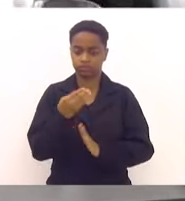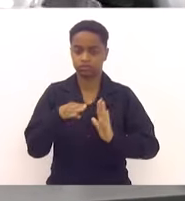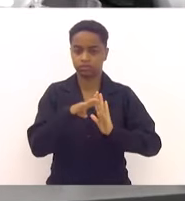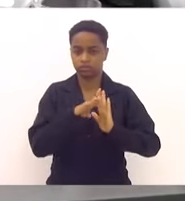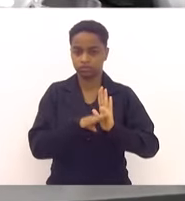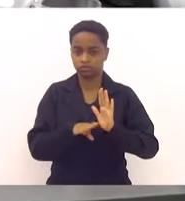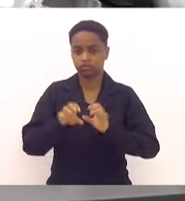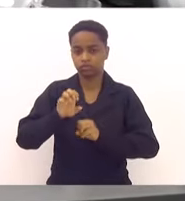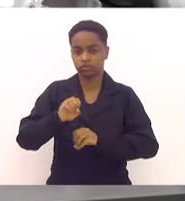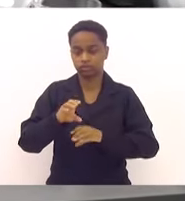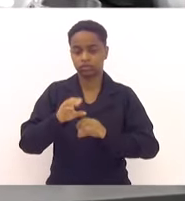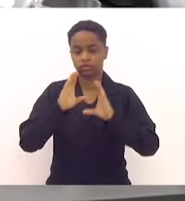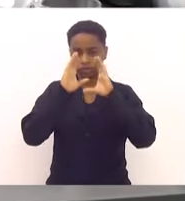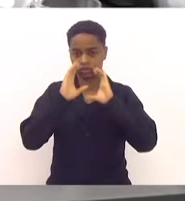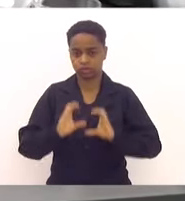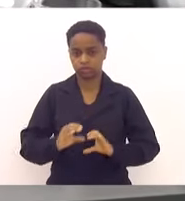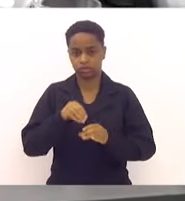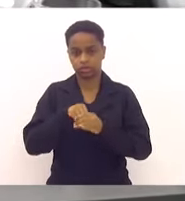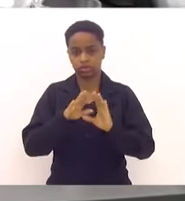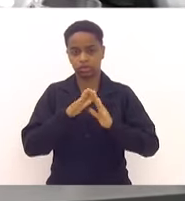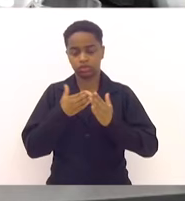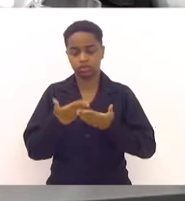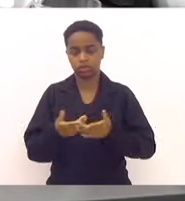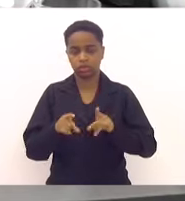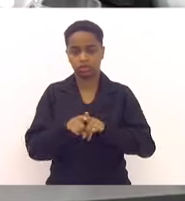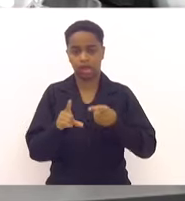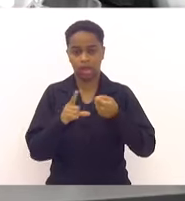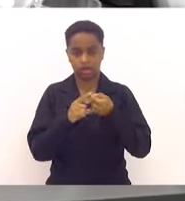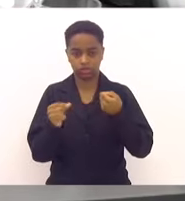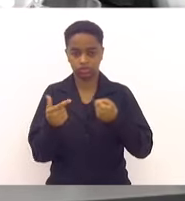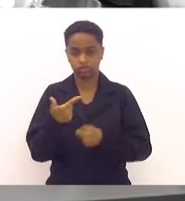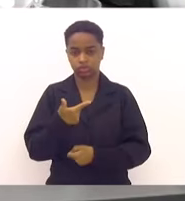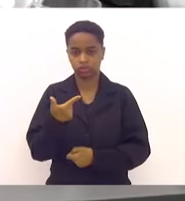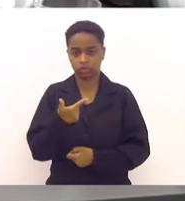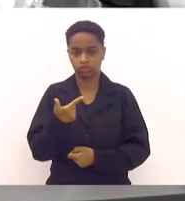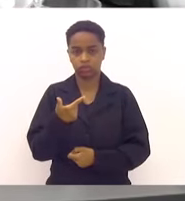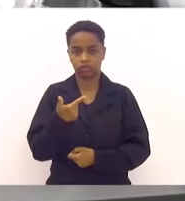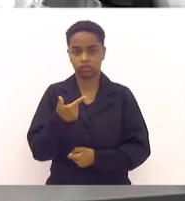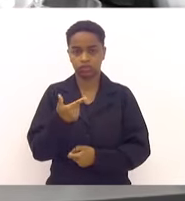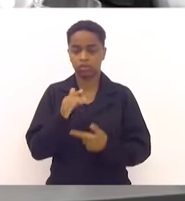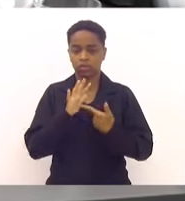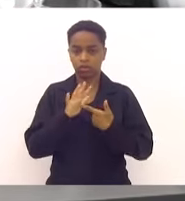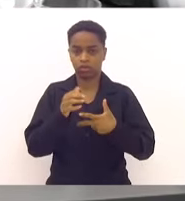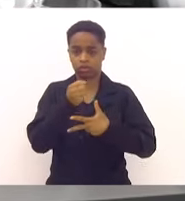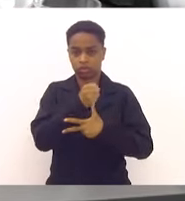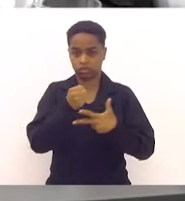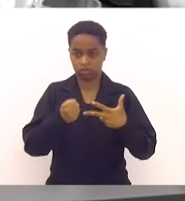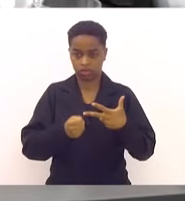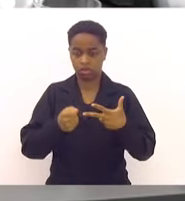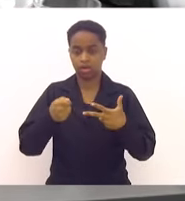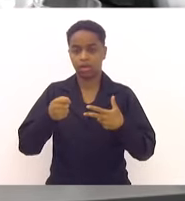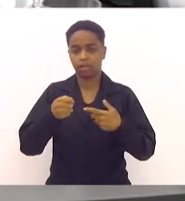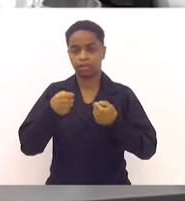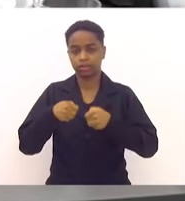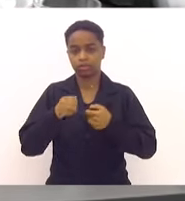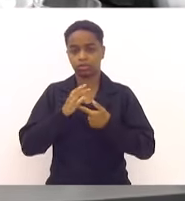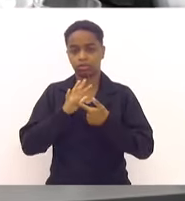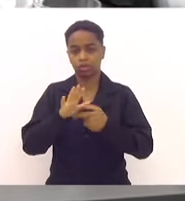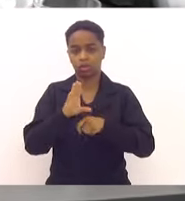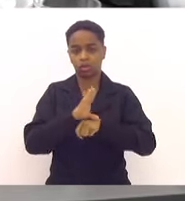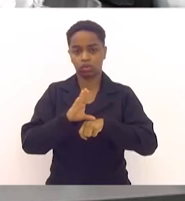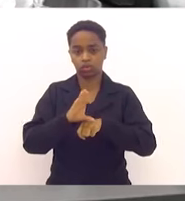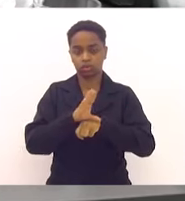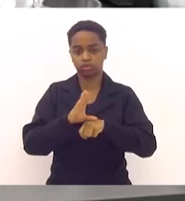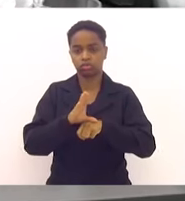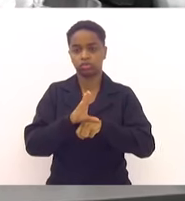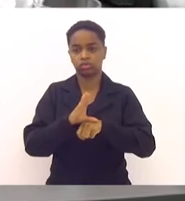para a Cidadania nas Escolas e, no seu artigo 2º, fala os três poderes, suas competências, que determina a Constituição Federal sobre